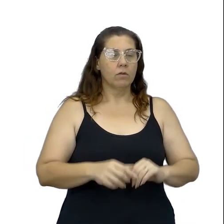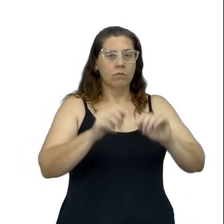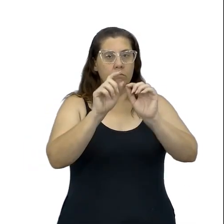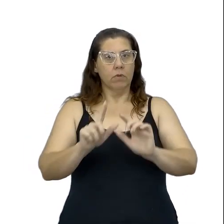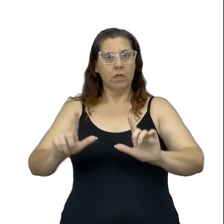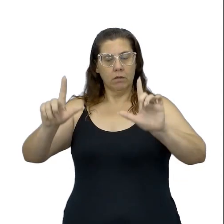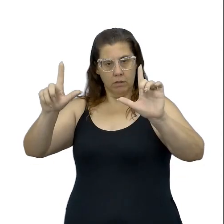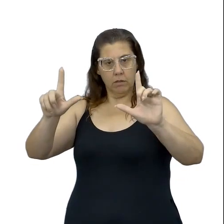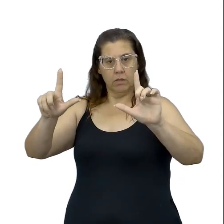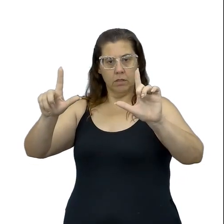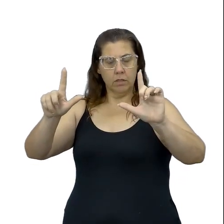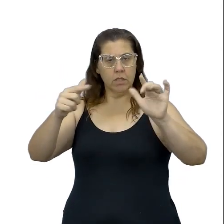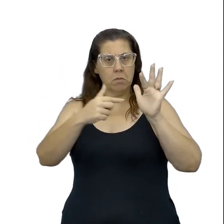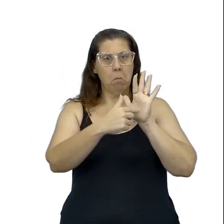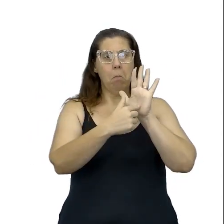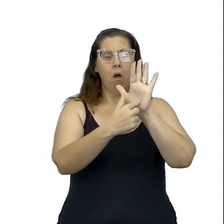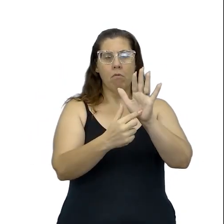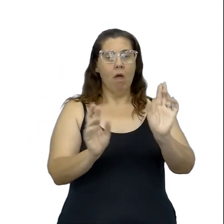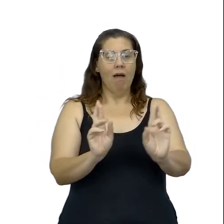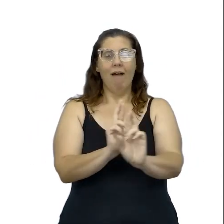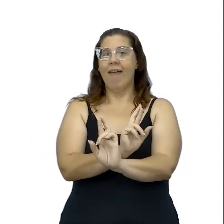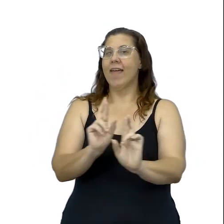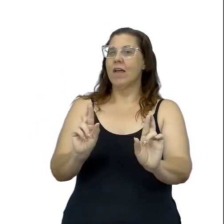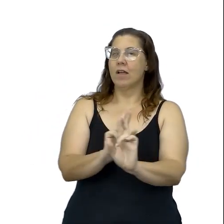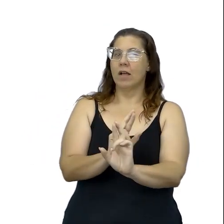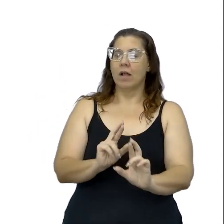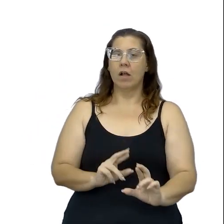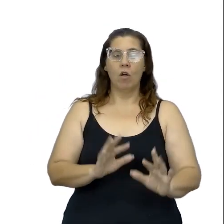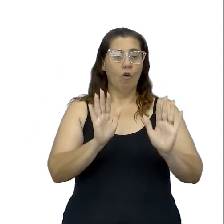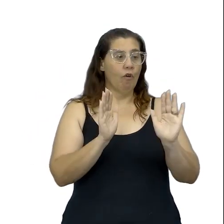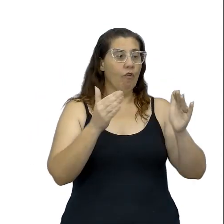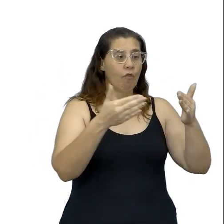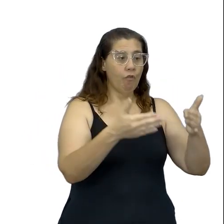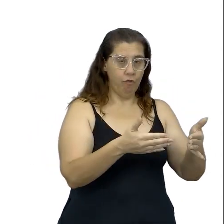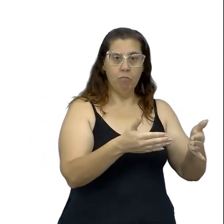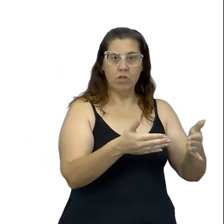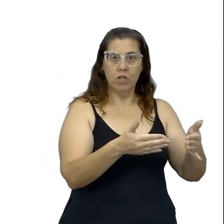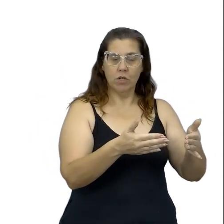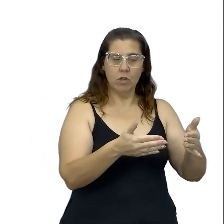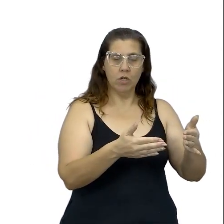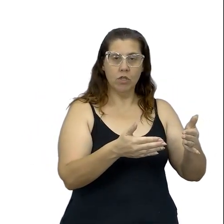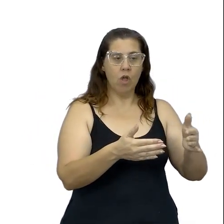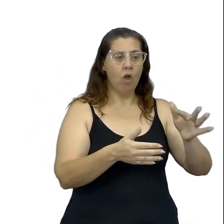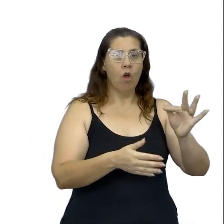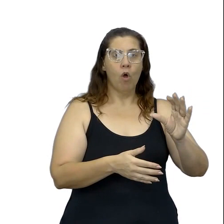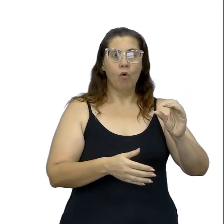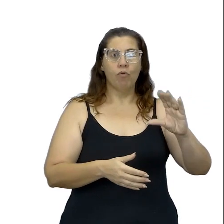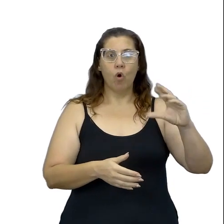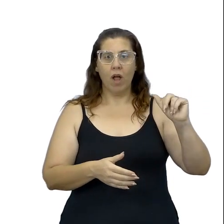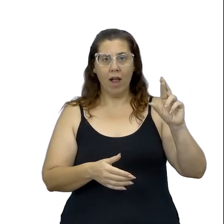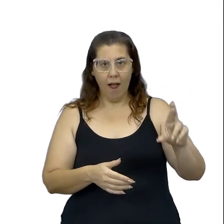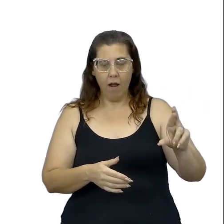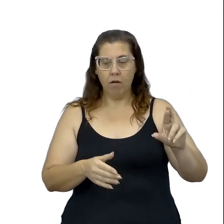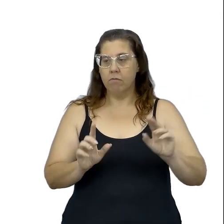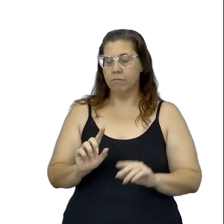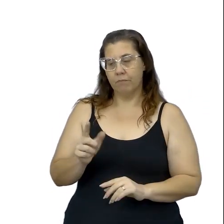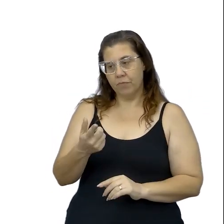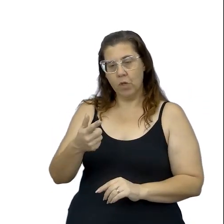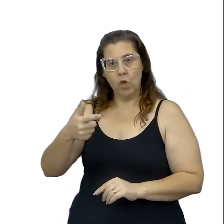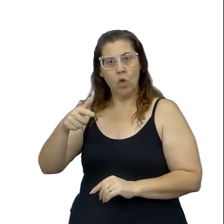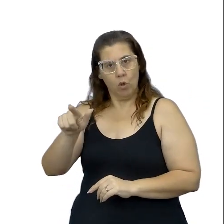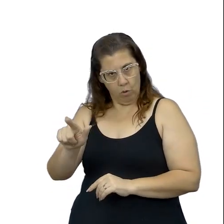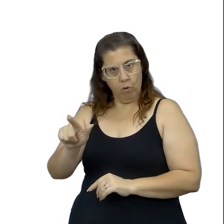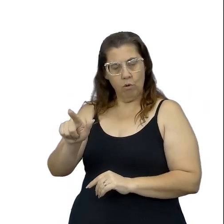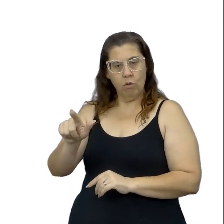outdoor que reconhece a relação entre o verbo focar, né, do motorista em relação à